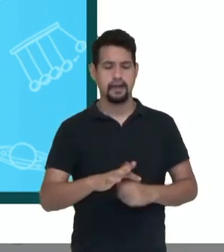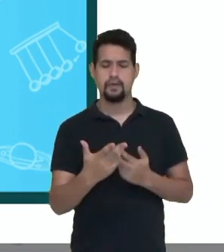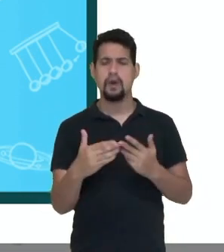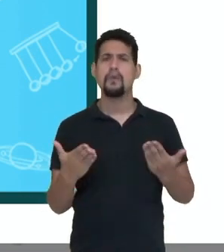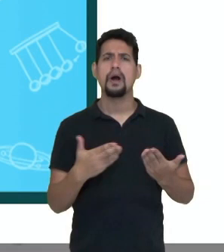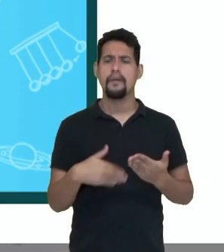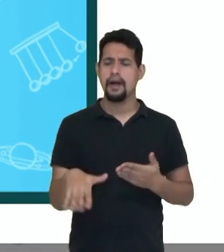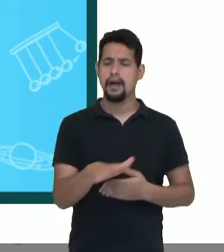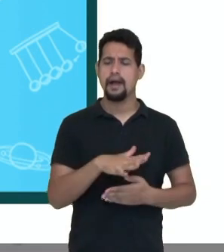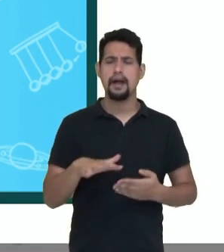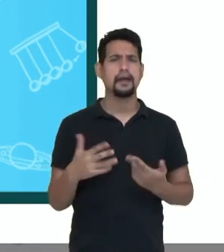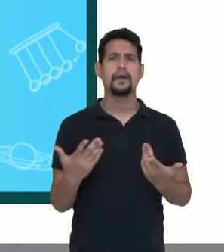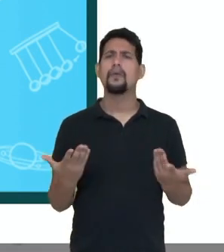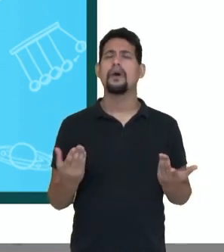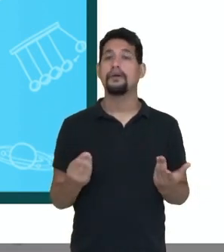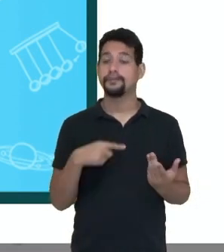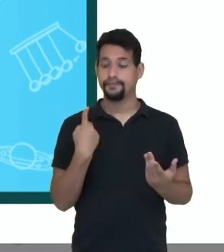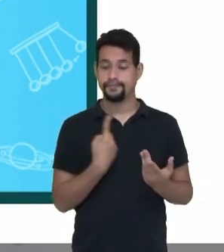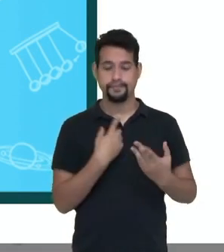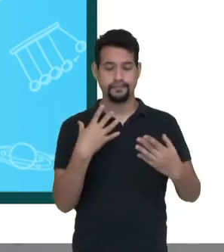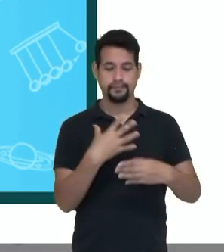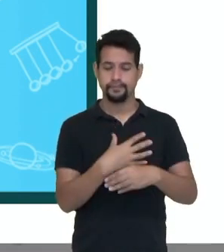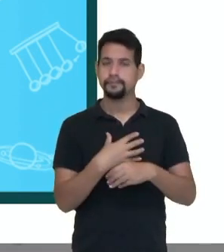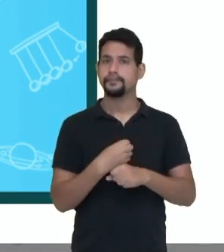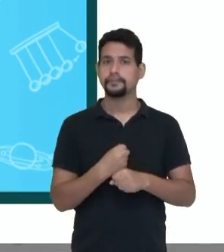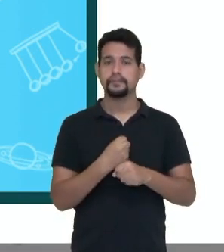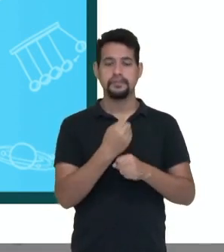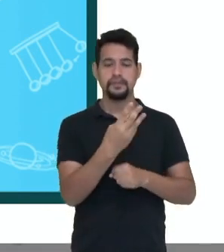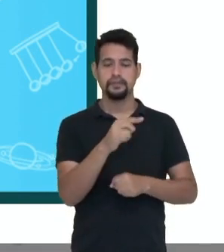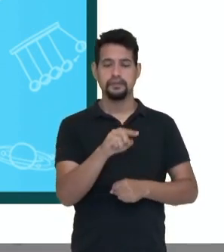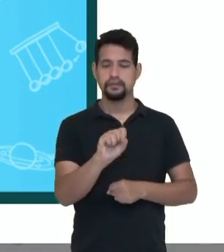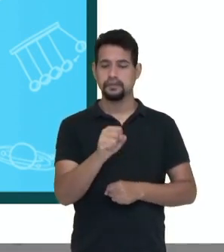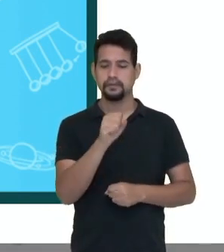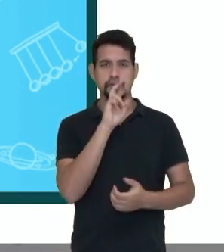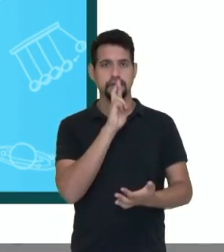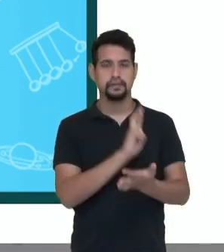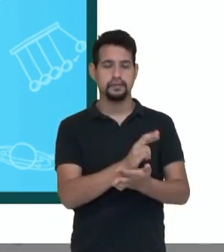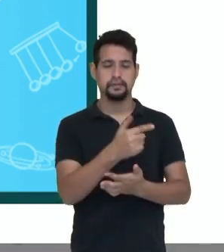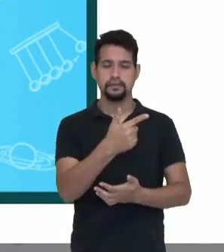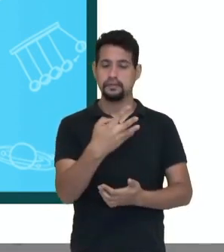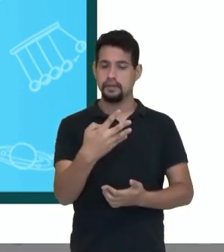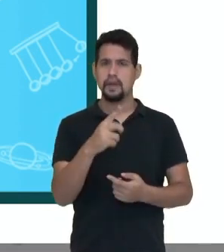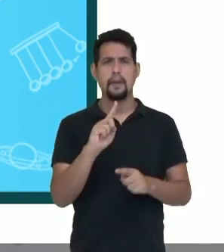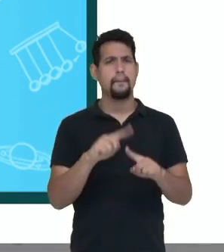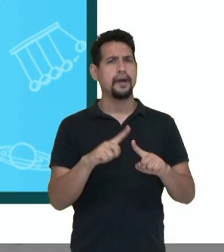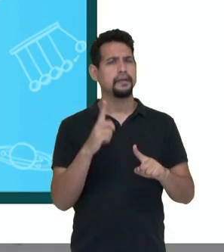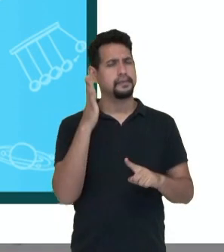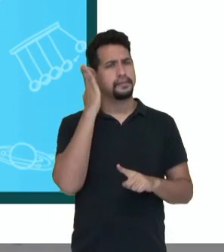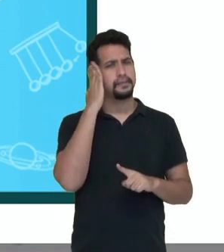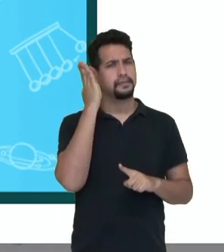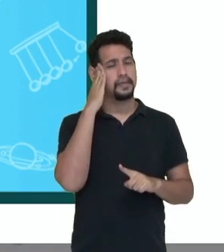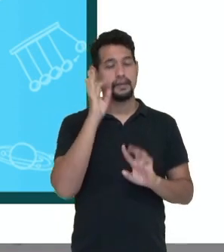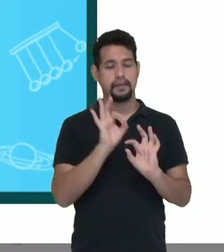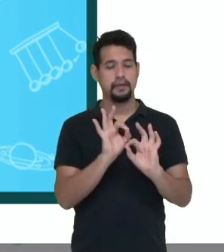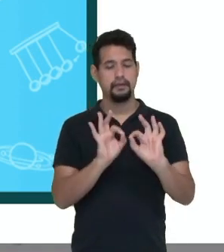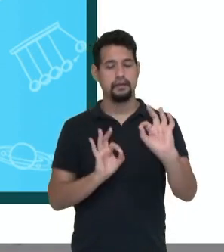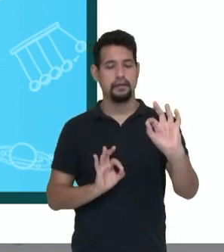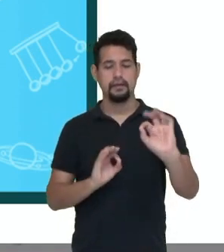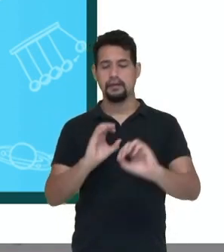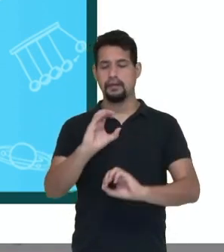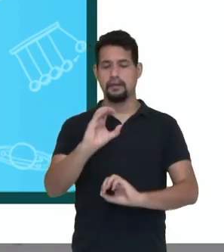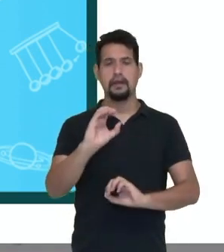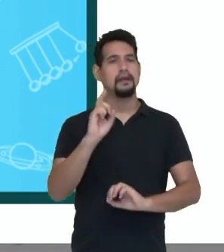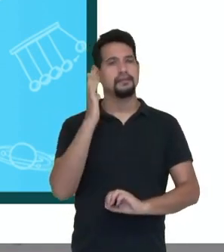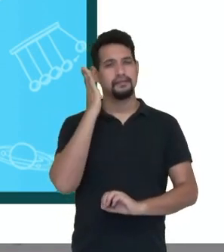área do campo norte? A gente multiplica, né? 3 vezes 8 é 24. Mas a gente sabe que o comprimento, né, que no caso aqui a